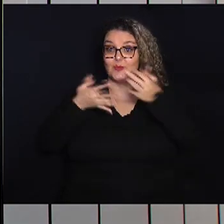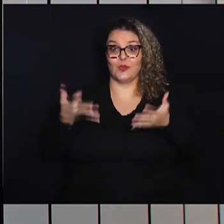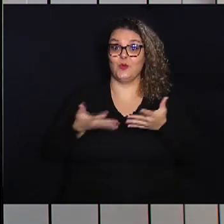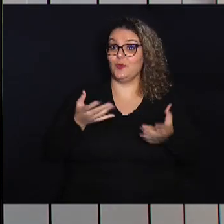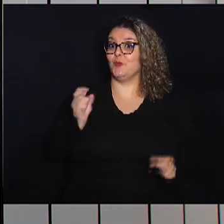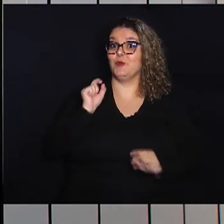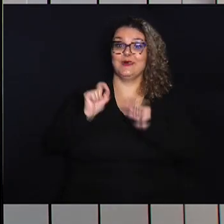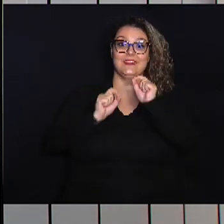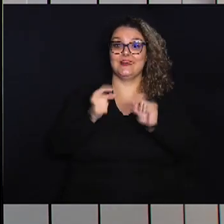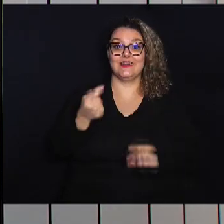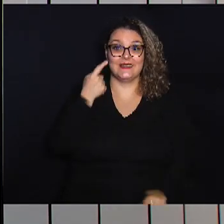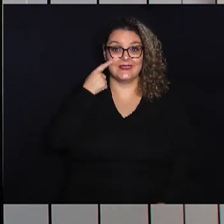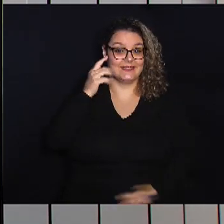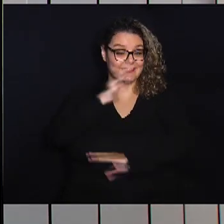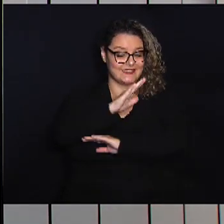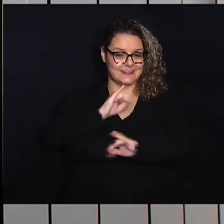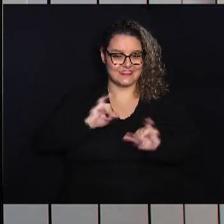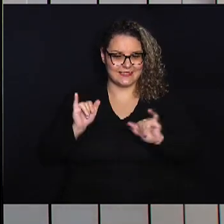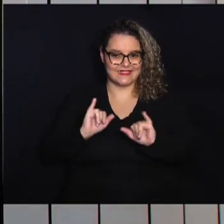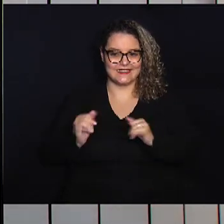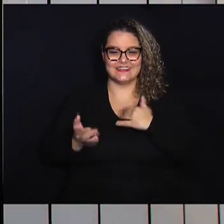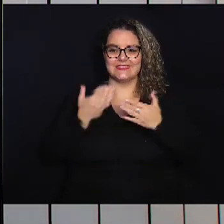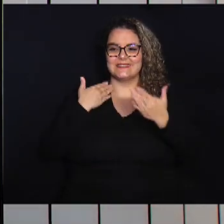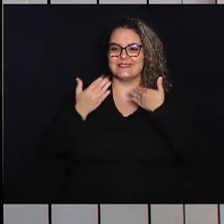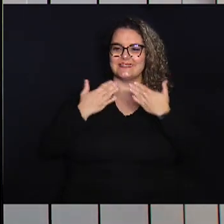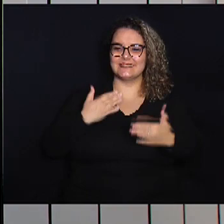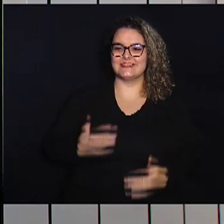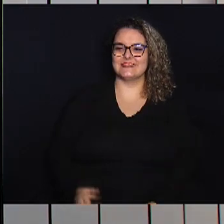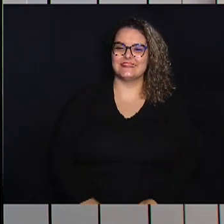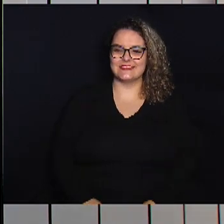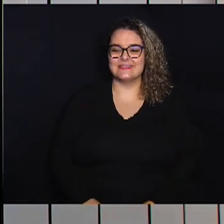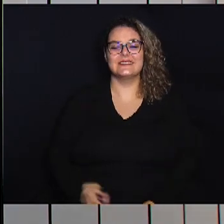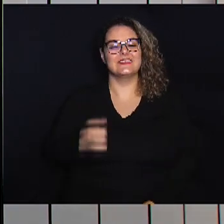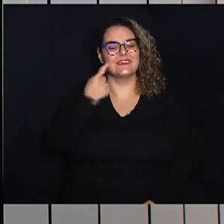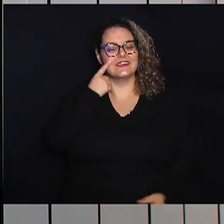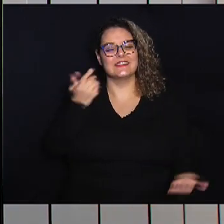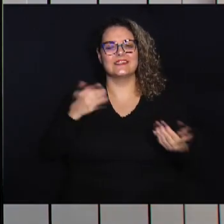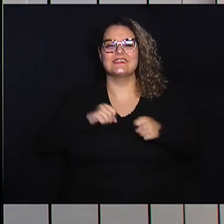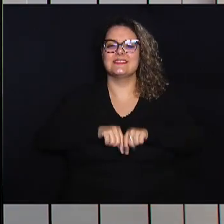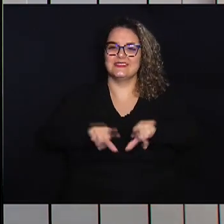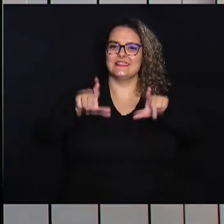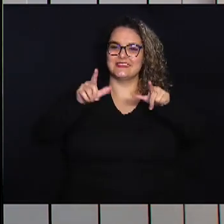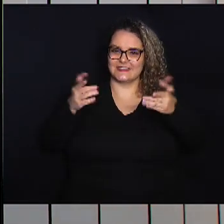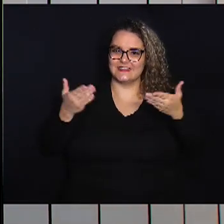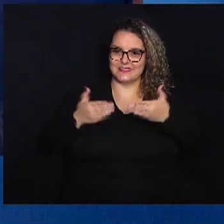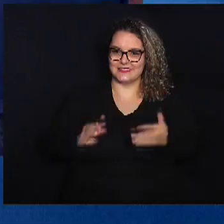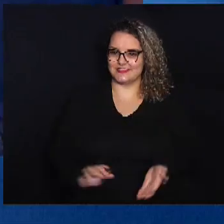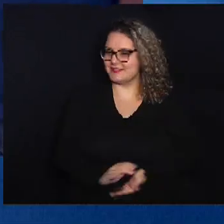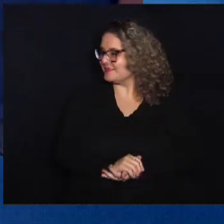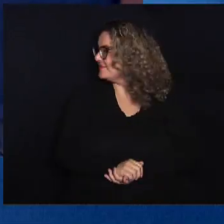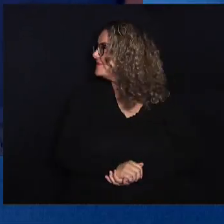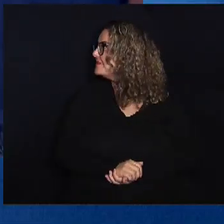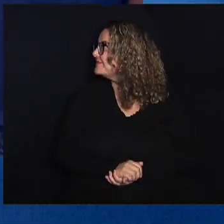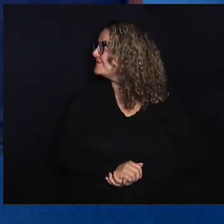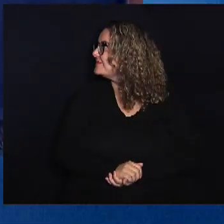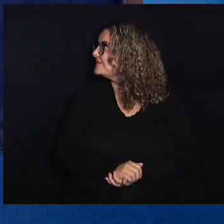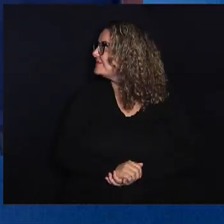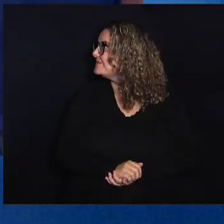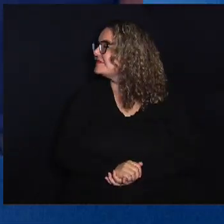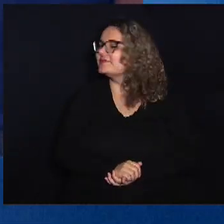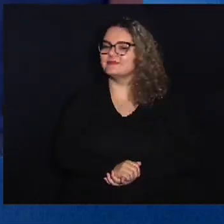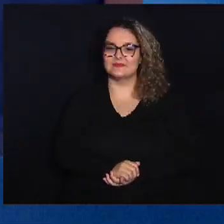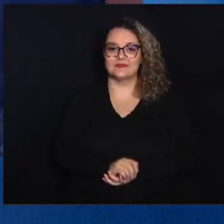ou o que você quer assistir aqui no nosso telejornal. Confira a partir de agora os destaques de hoje.